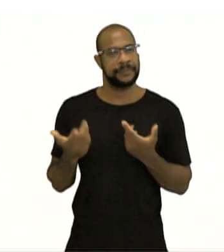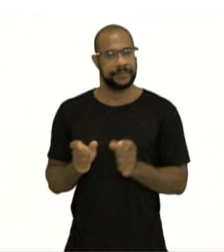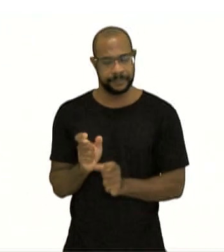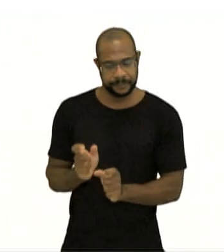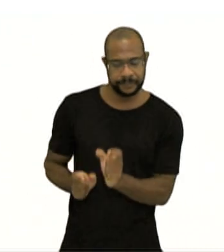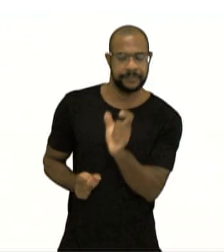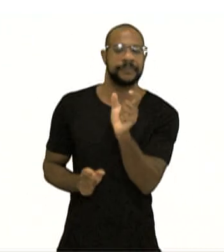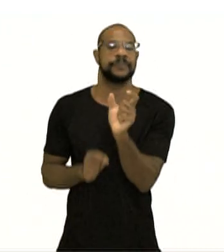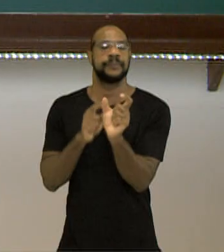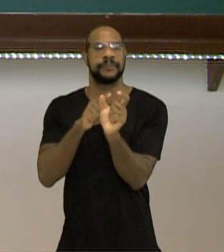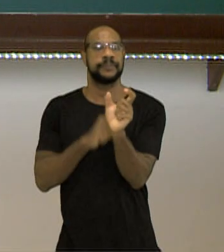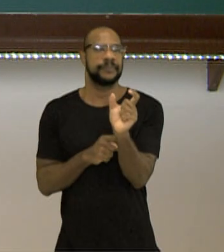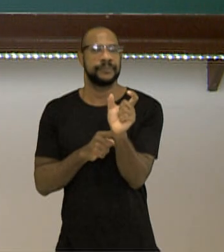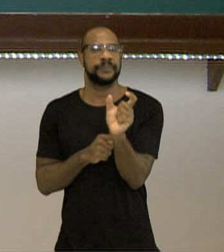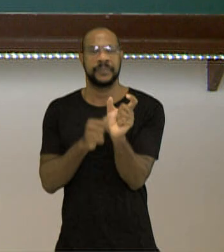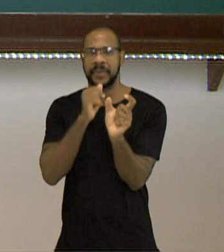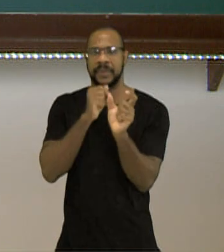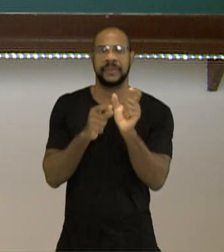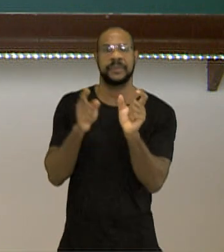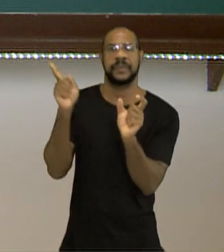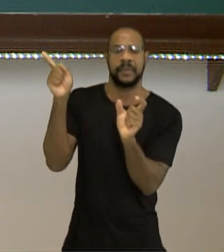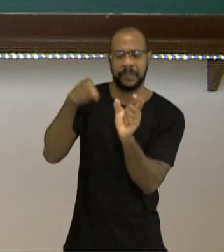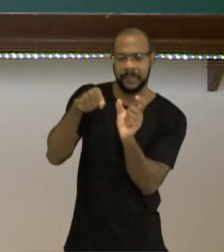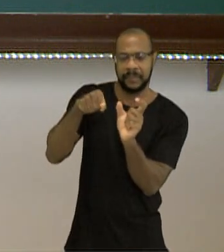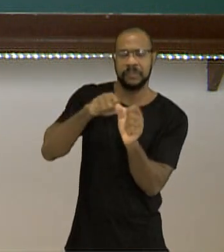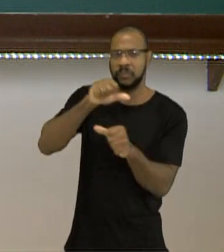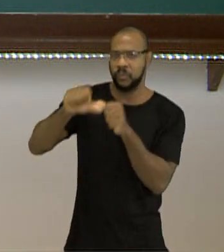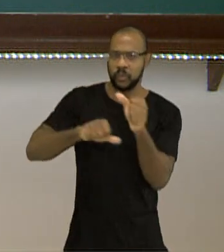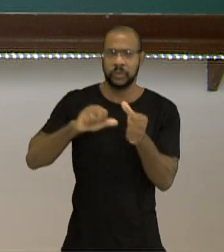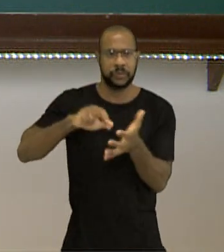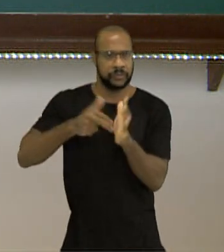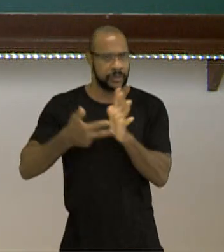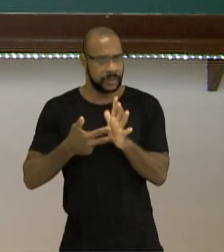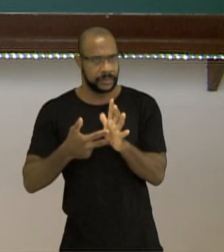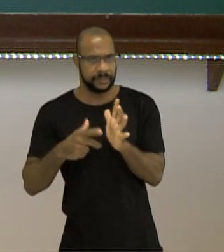palavras de acordo com o acento mudam de sentido?